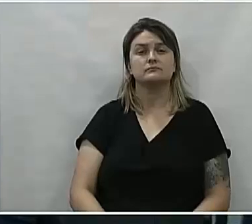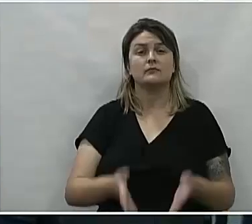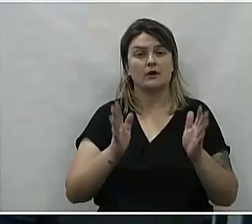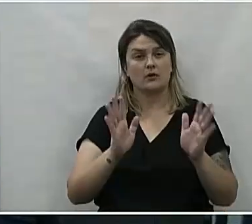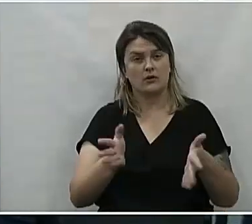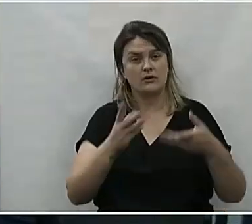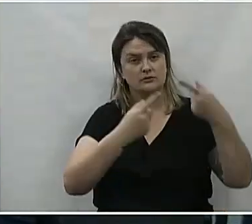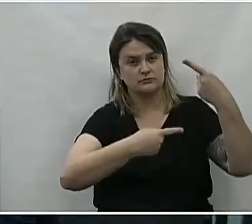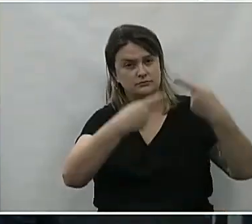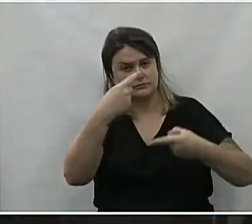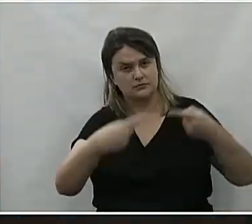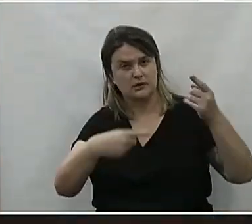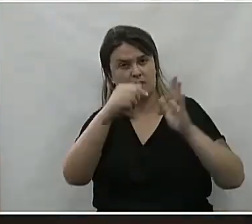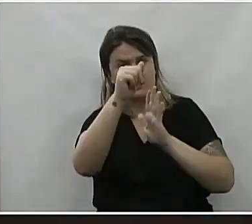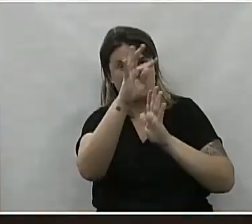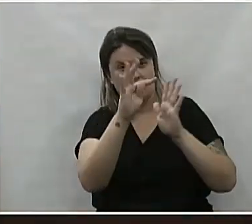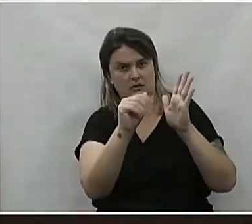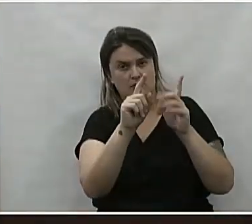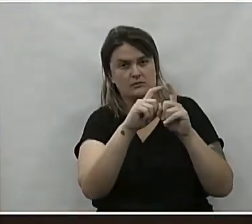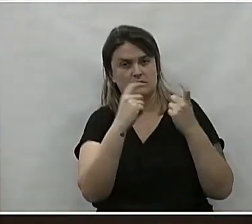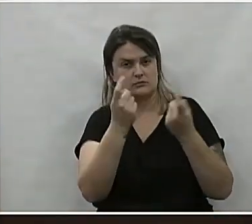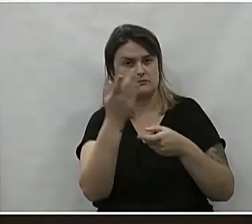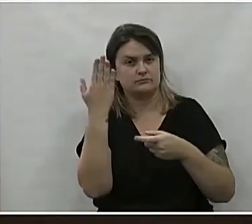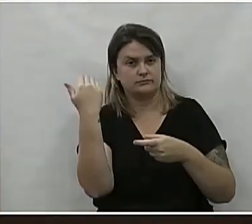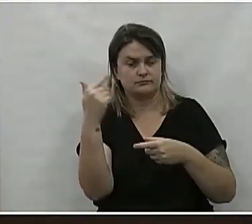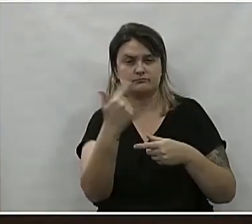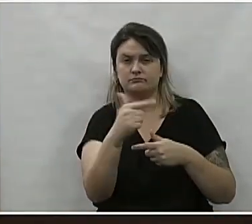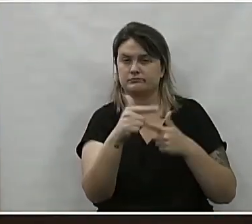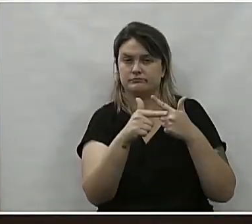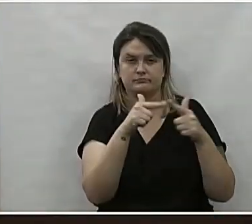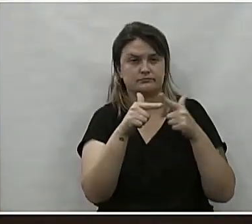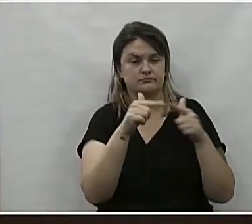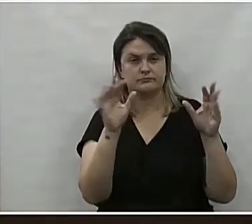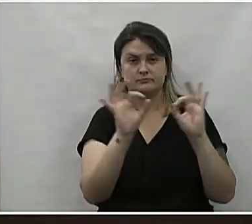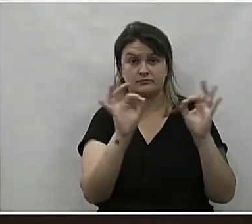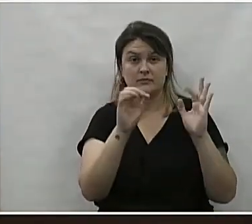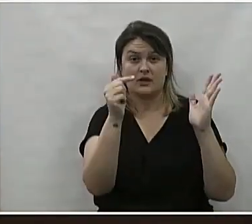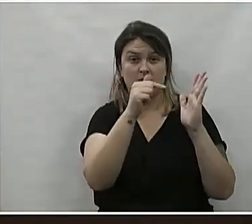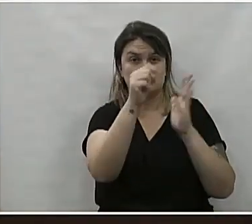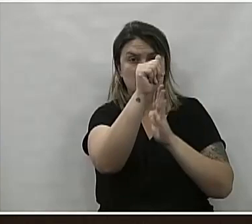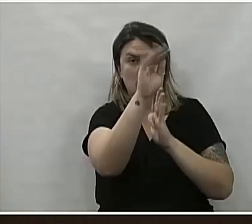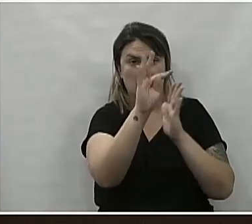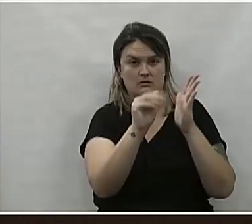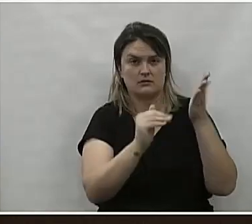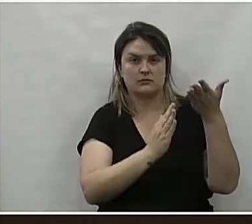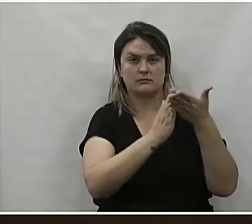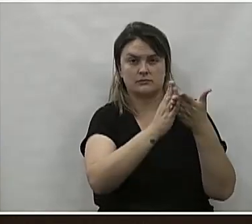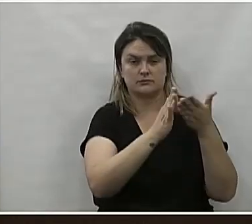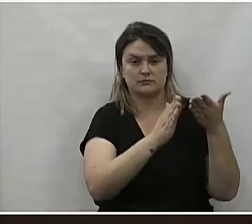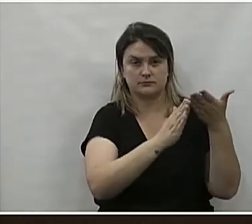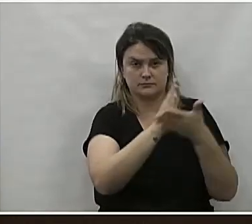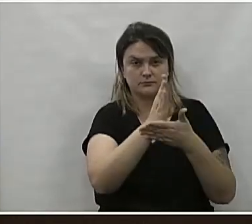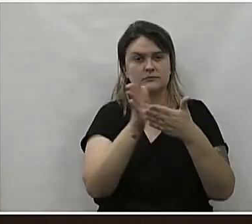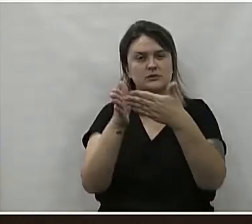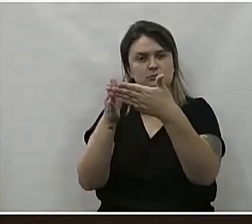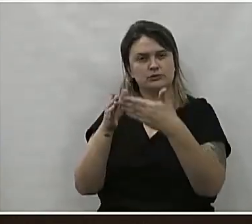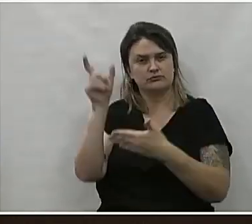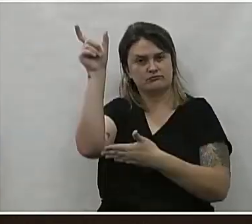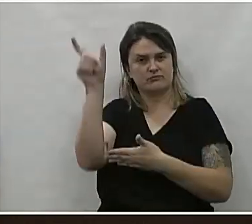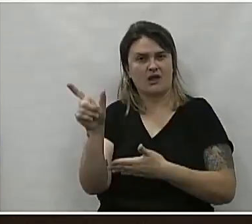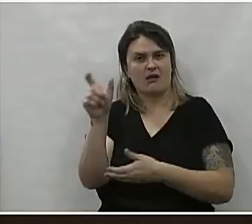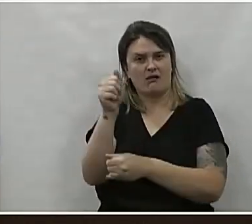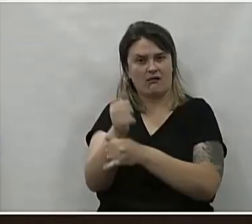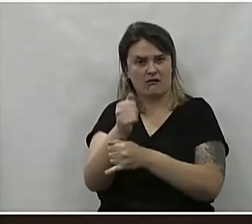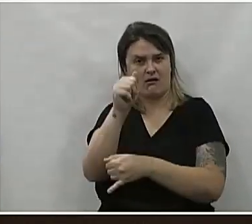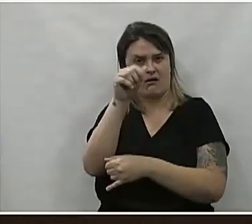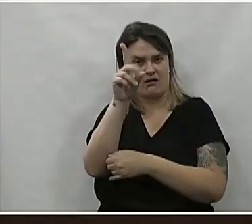Passamos agora a discussão da ata da reunião anterior Não havendo impugnação ou retificação, mesma está aprovada Solicito a senhora